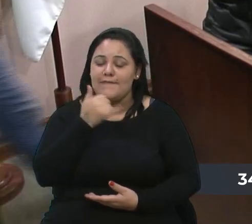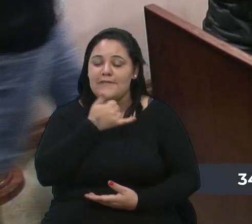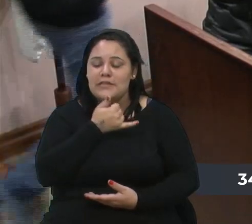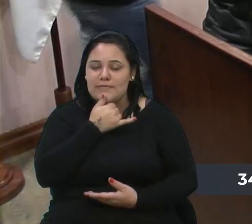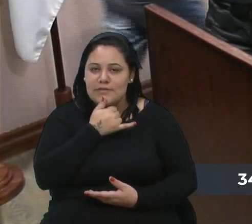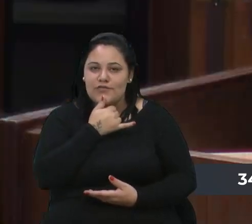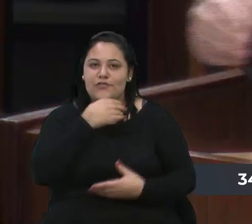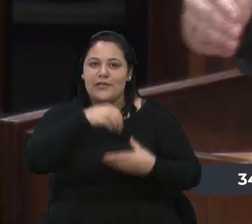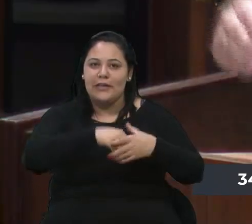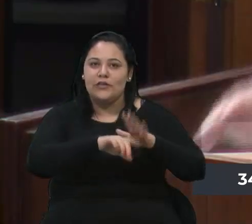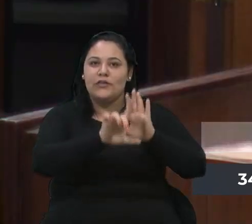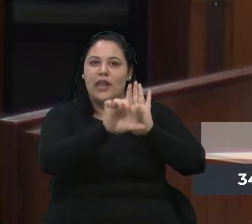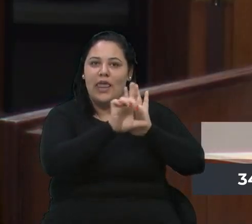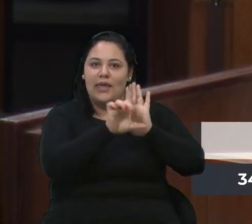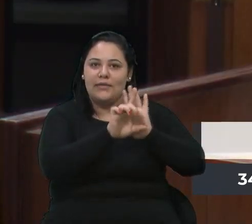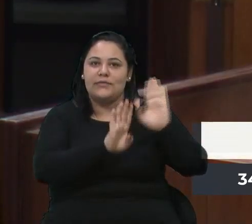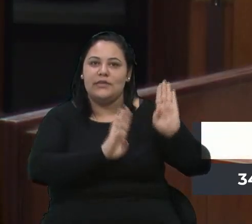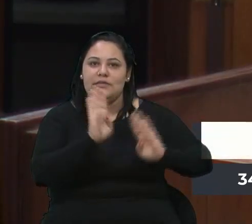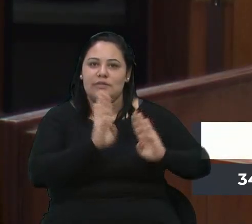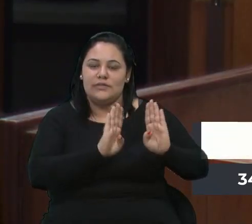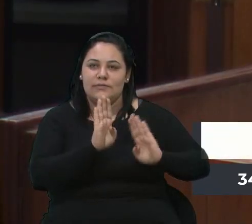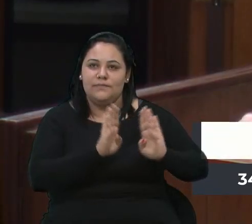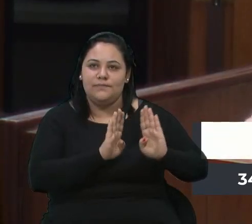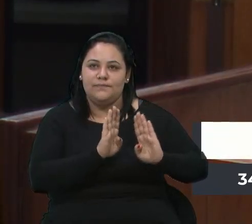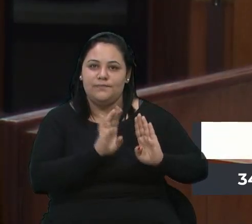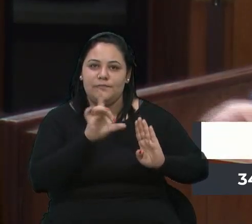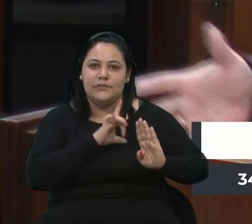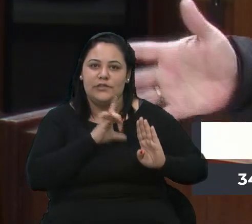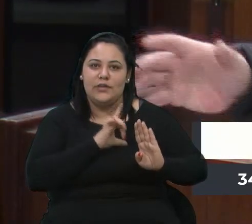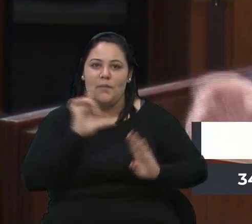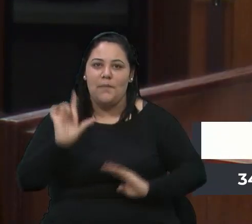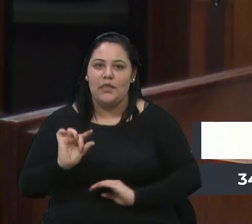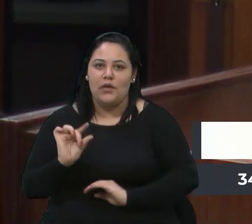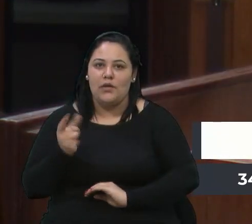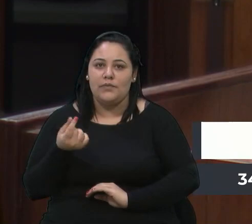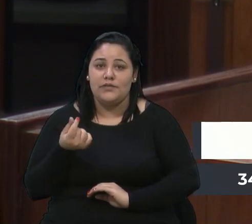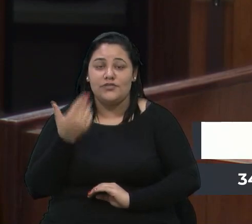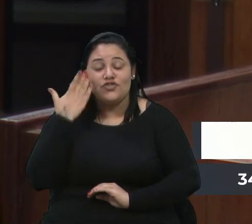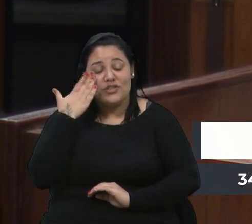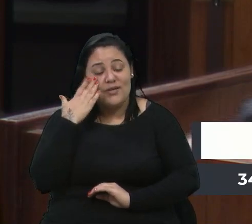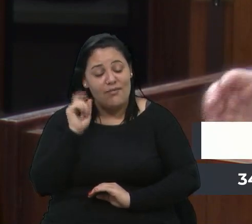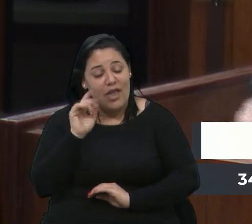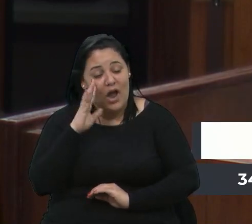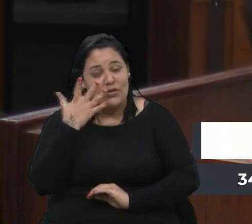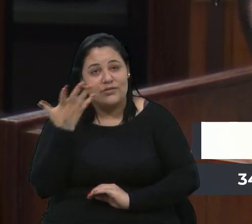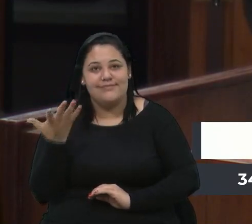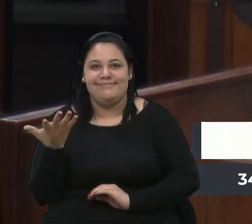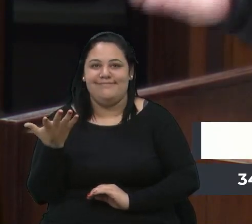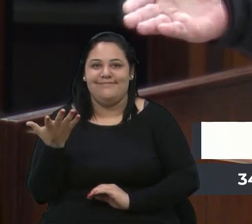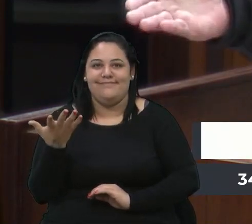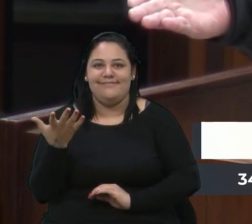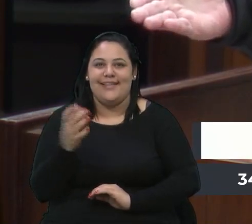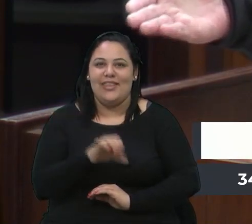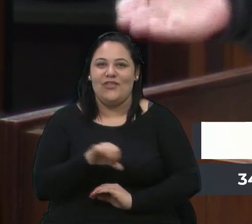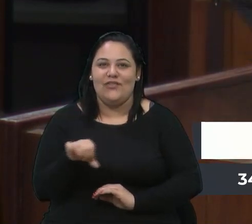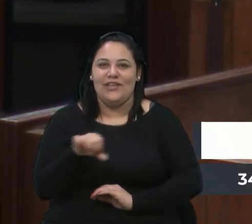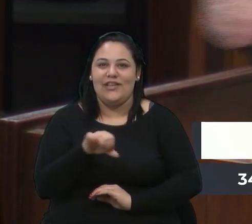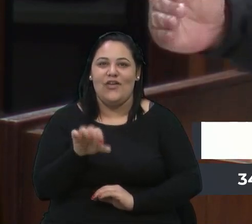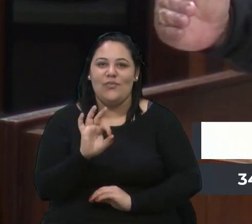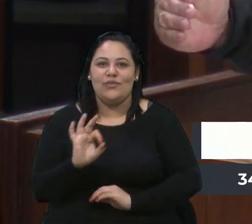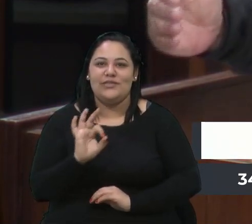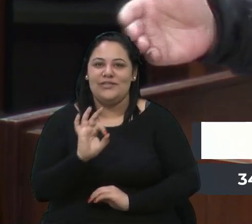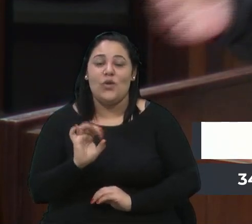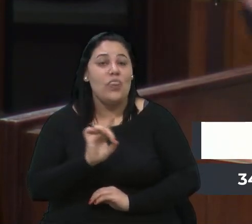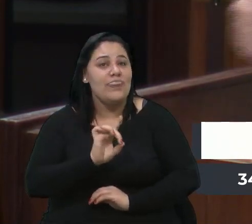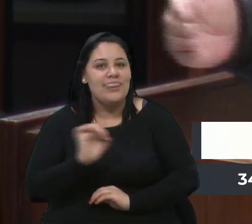da licitação, e quando vem o menor preço, a gente sabe o que acontece, né? Acho que 99% não